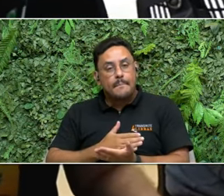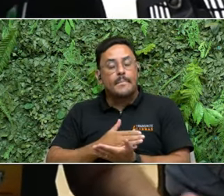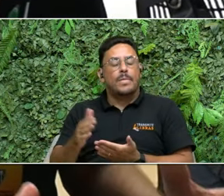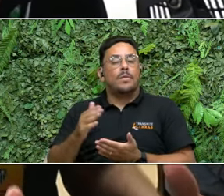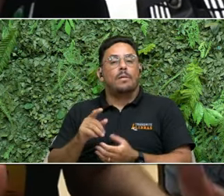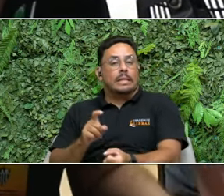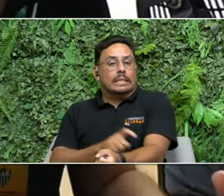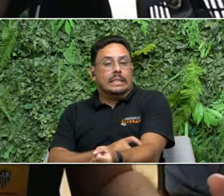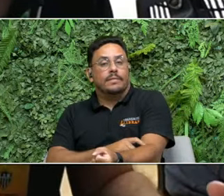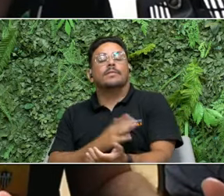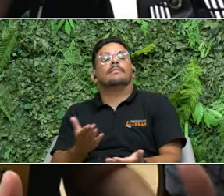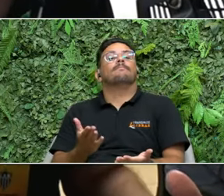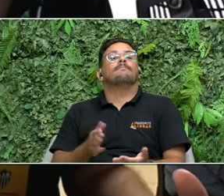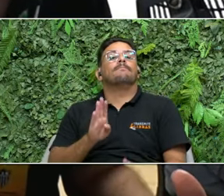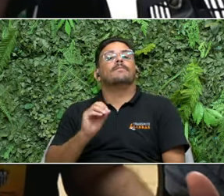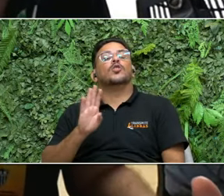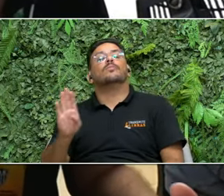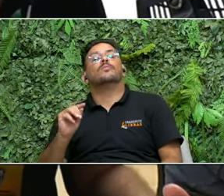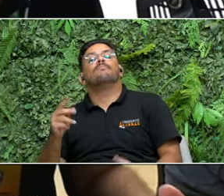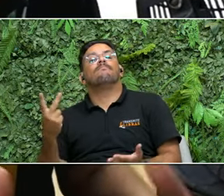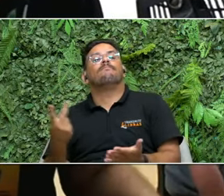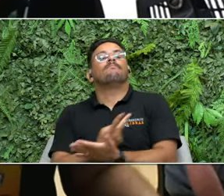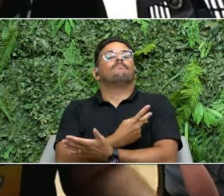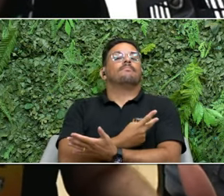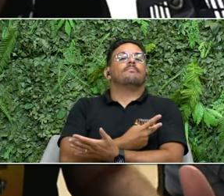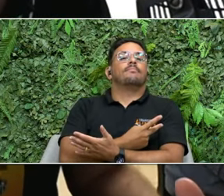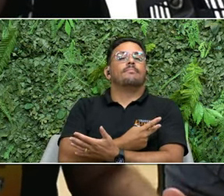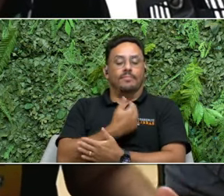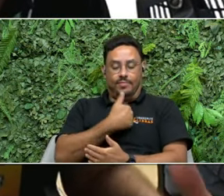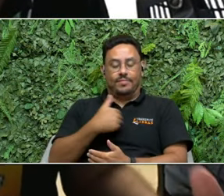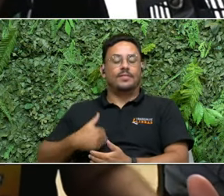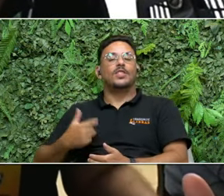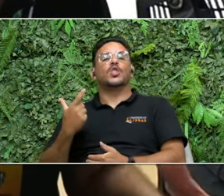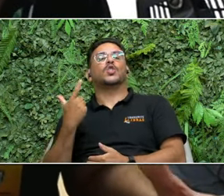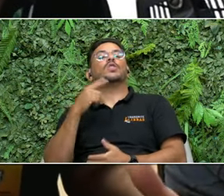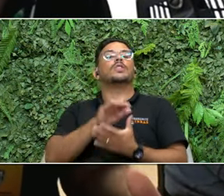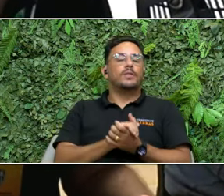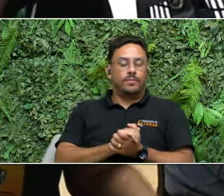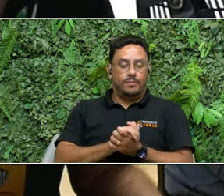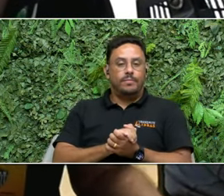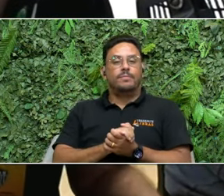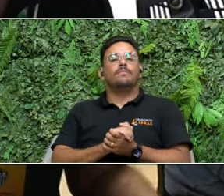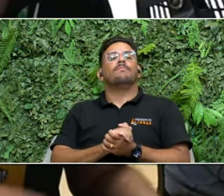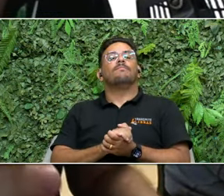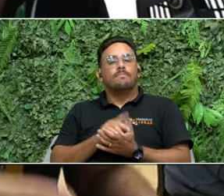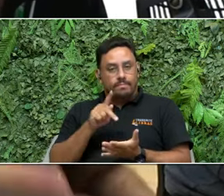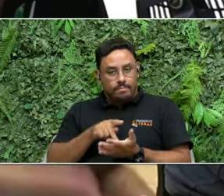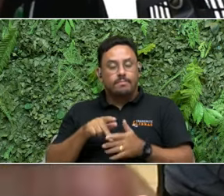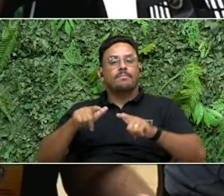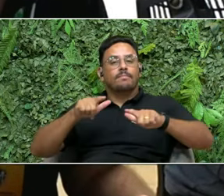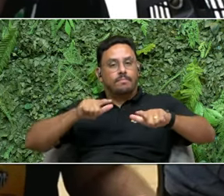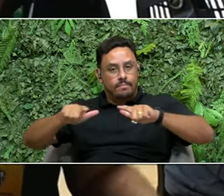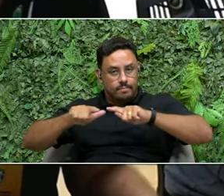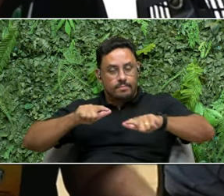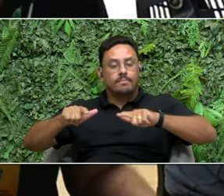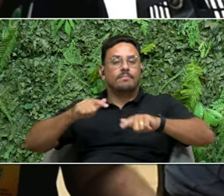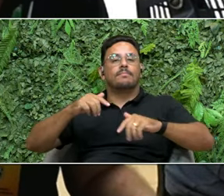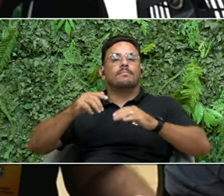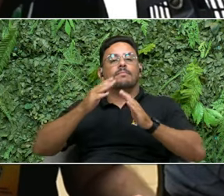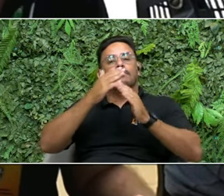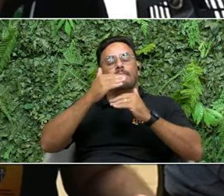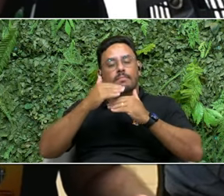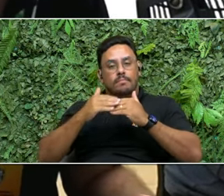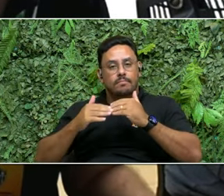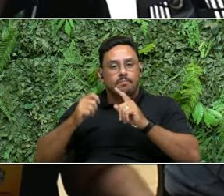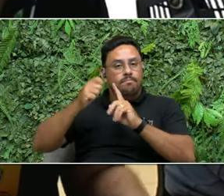tenso E aí o Bob o Atlético tomou conta e realmente o trabalho a longo prazo médio longo prazo do